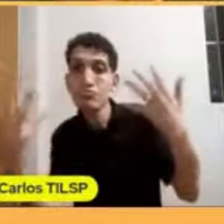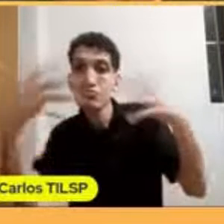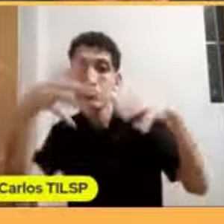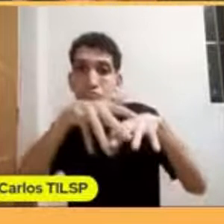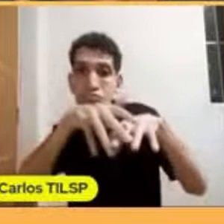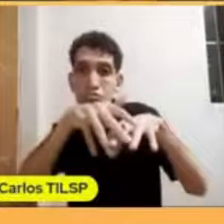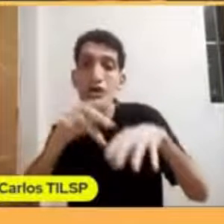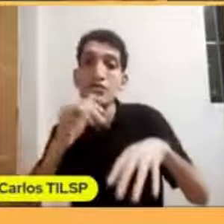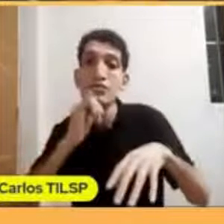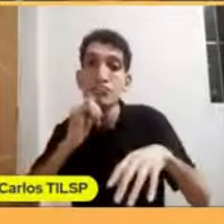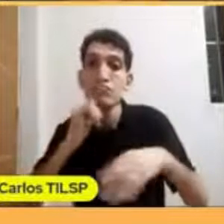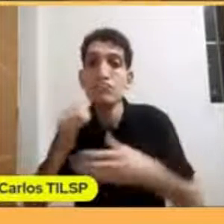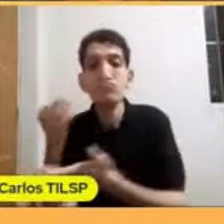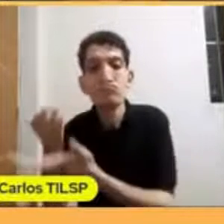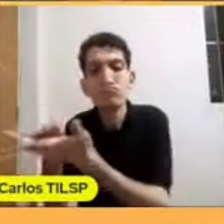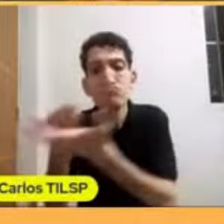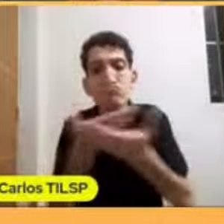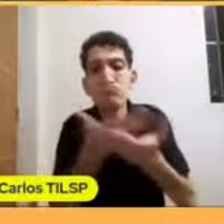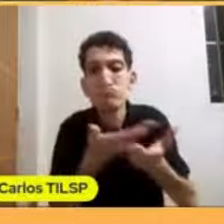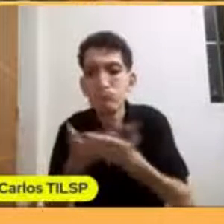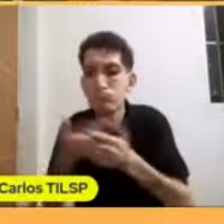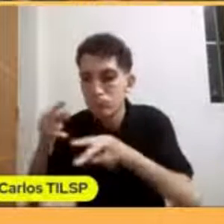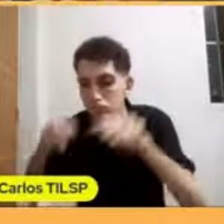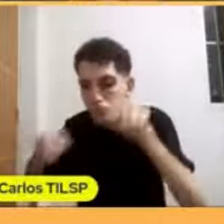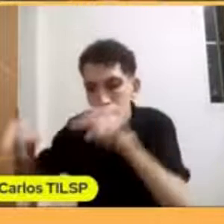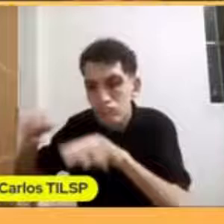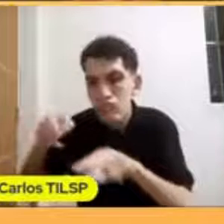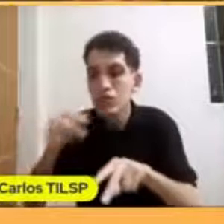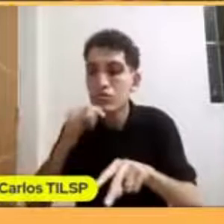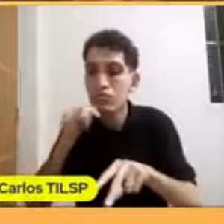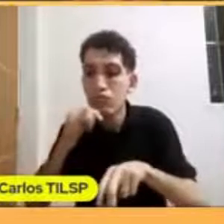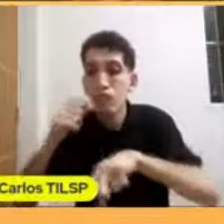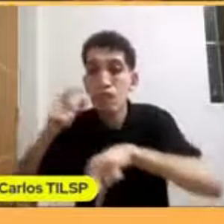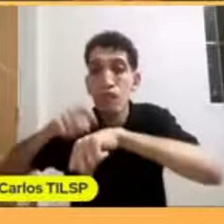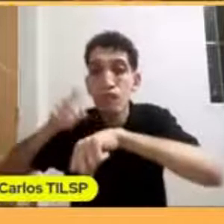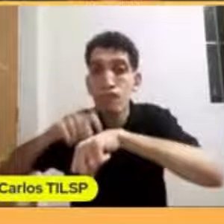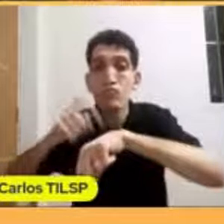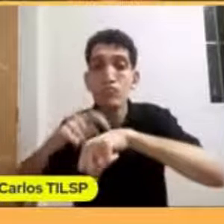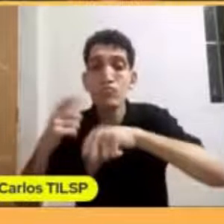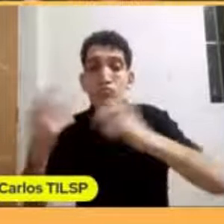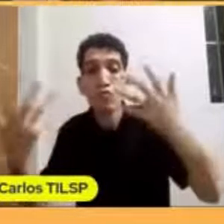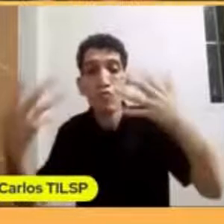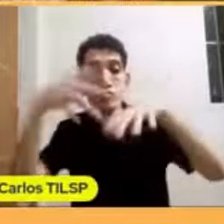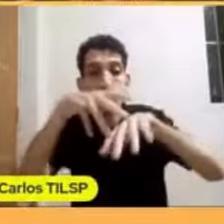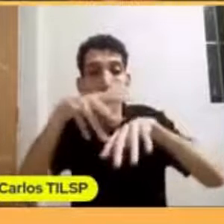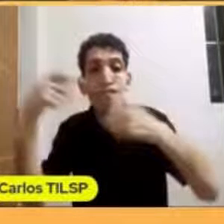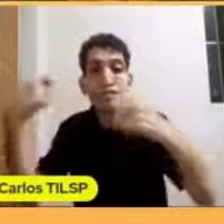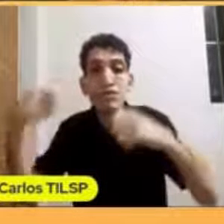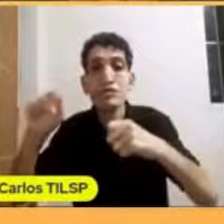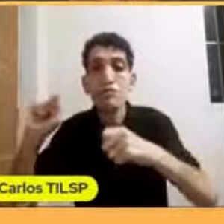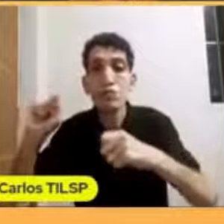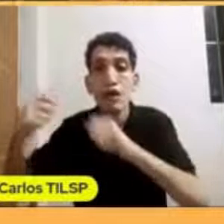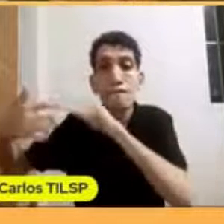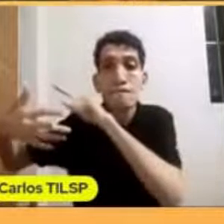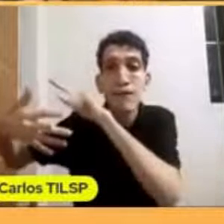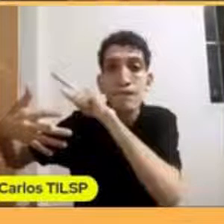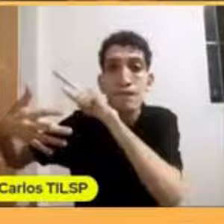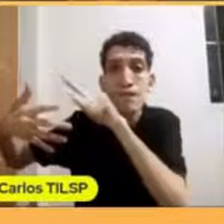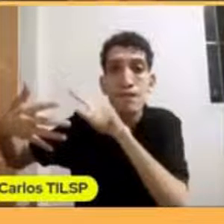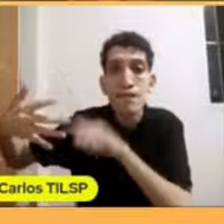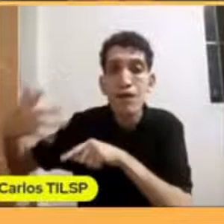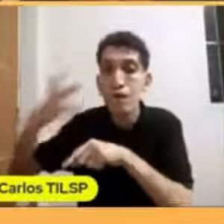eles vão assim estudando e analisando quais são as diretrizes que precisam conter aí, que precisa